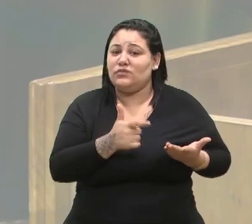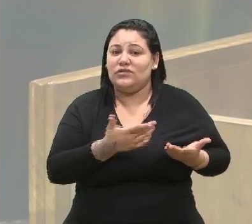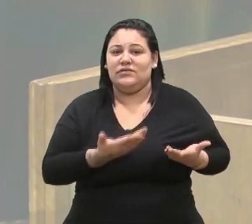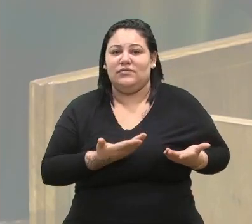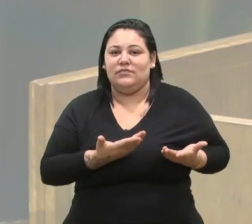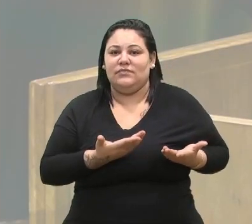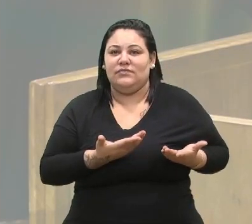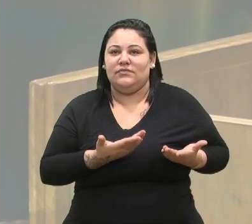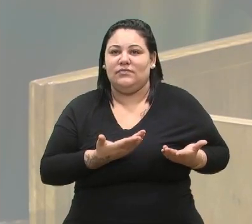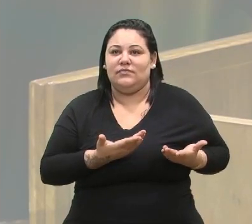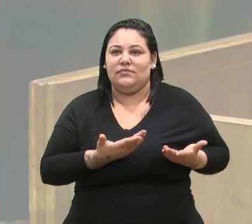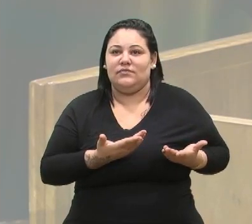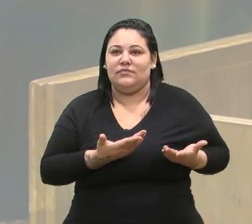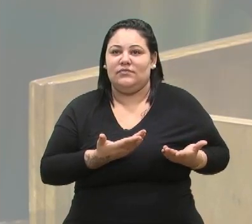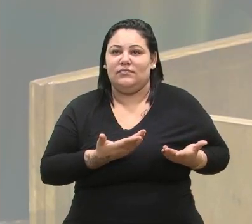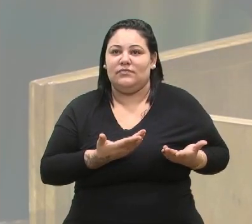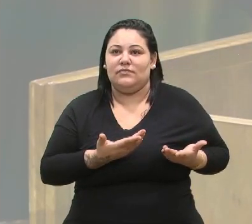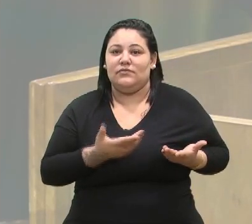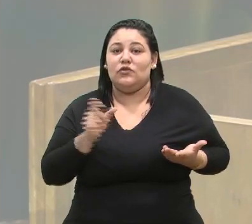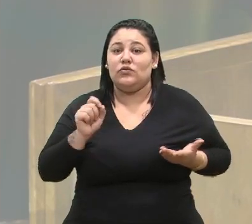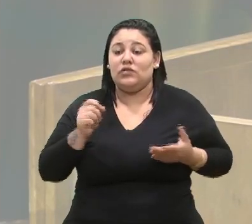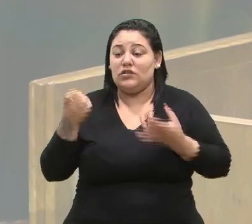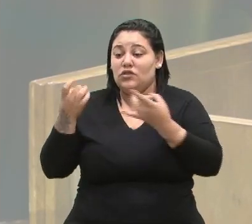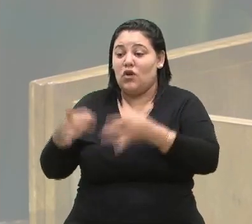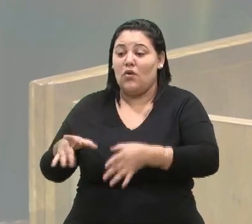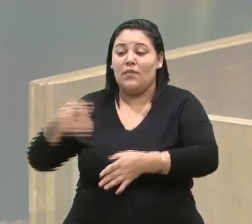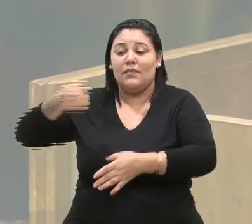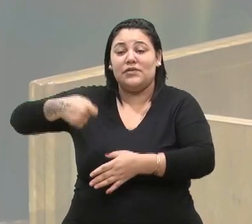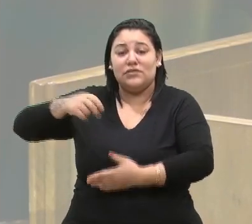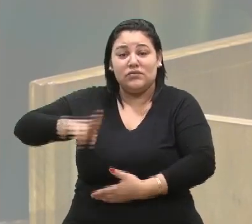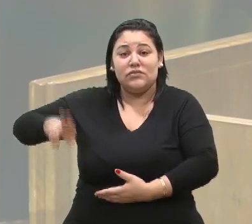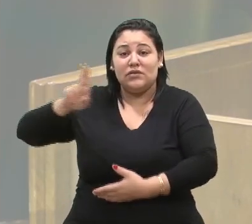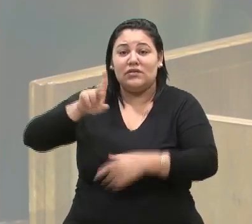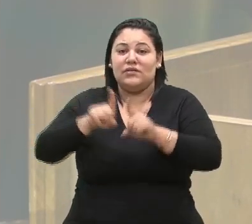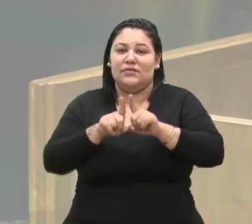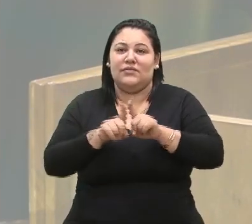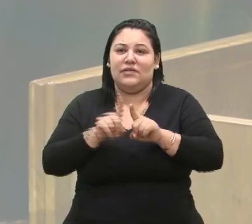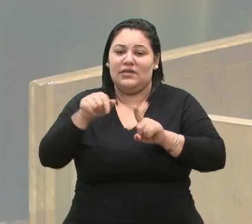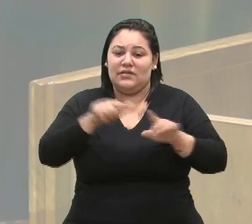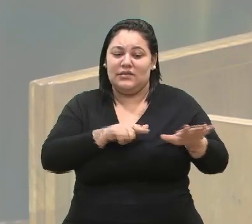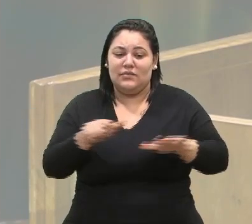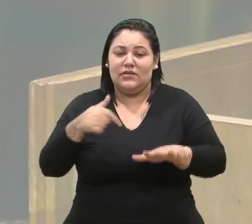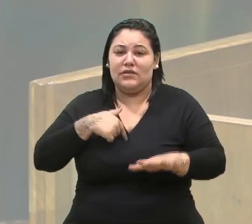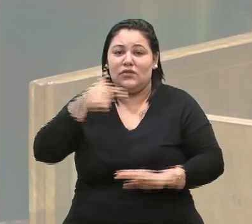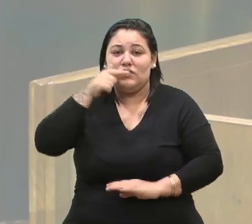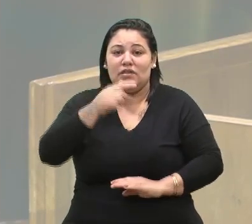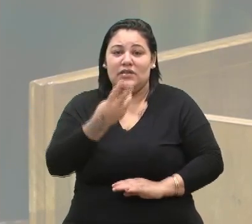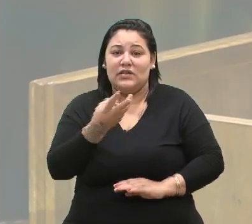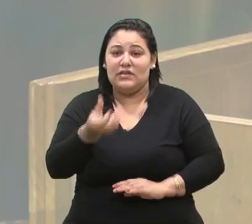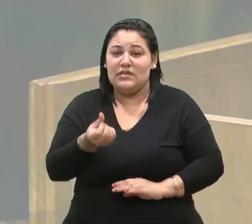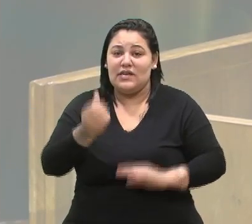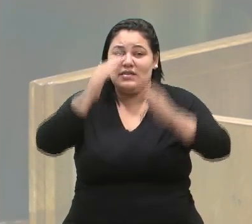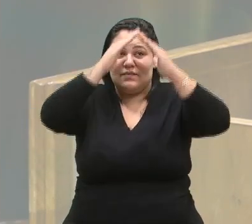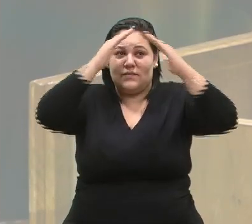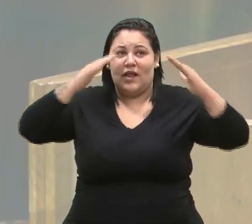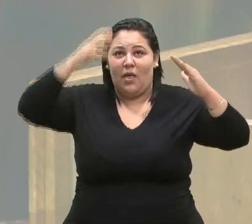que aquilo que sobra precisa ser utilizado. Essa semana eu consegui 36 telhas.